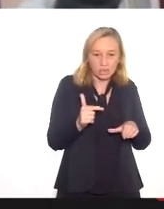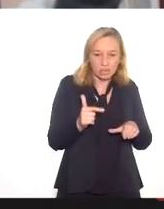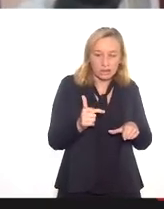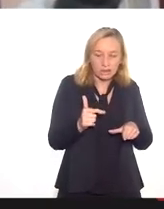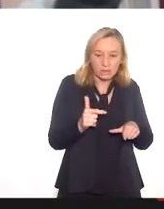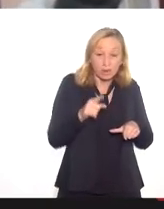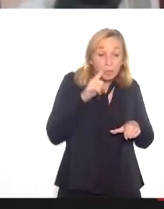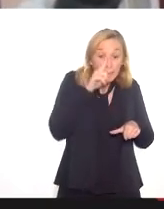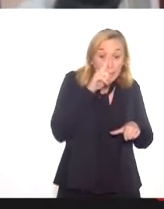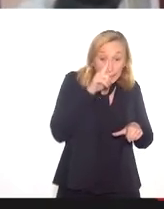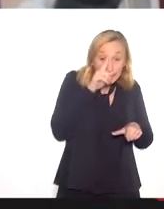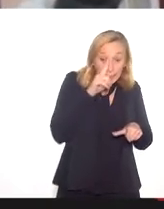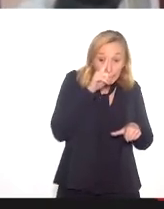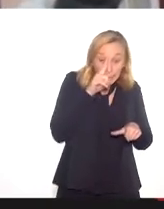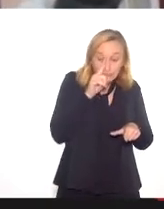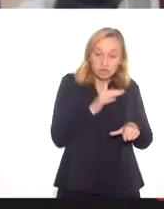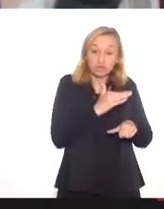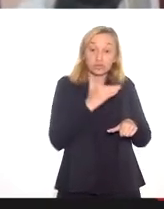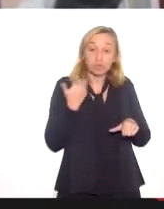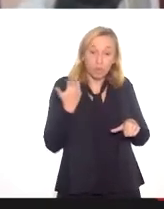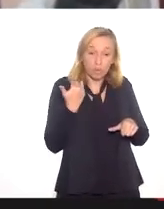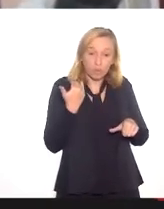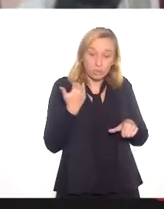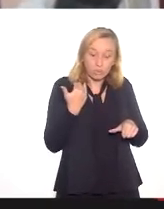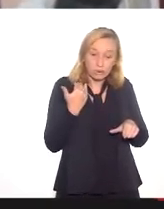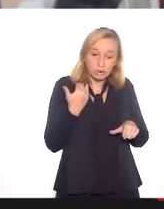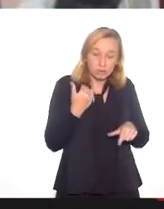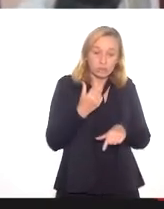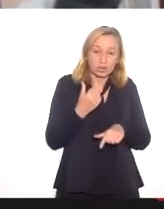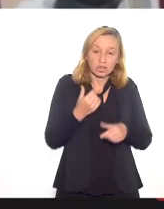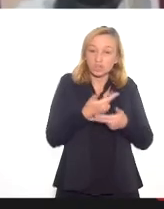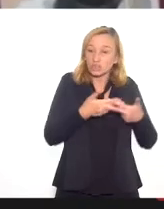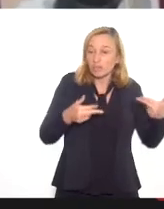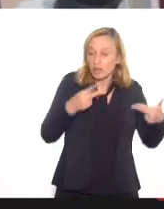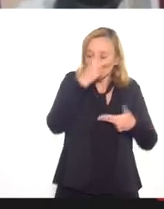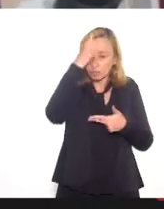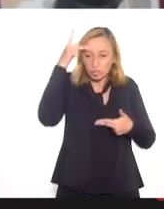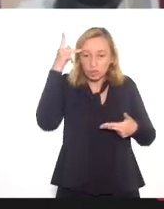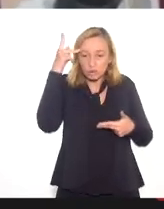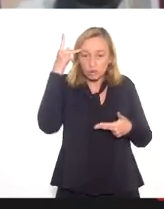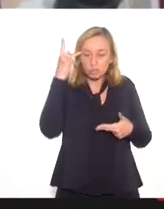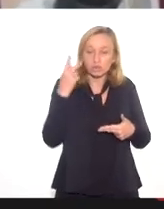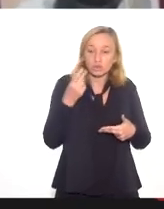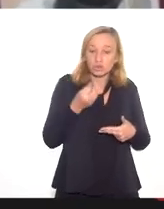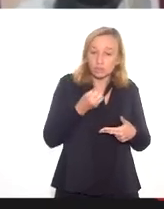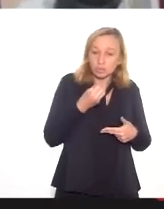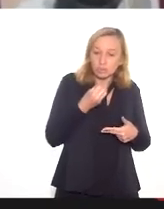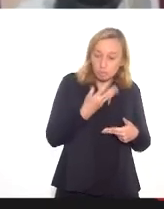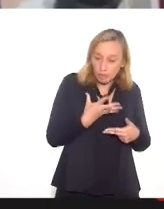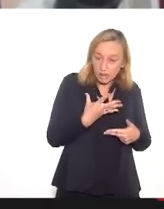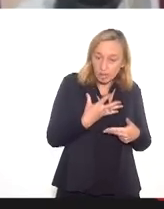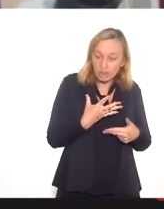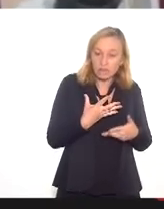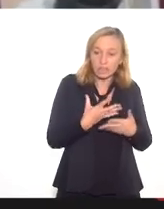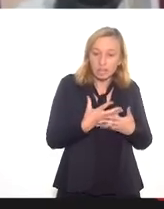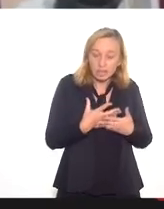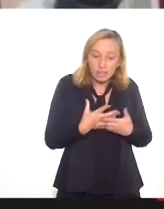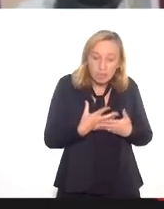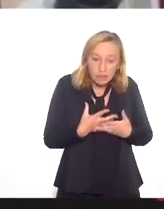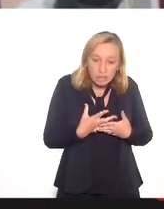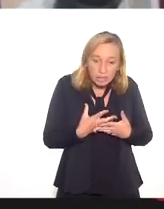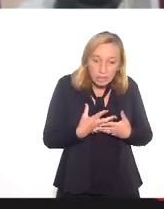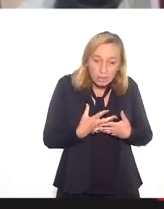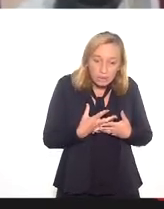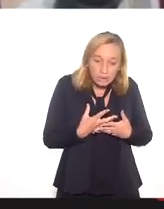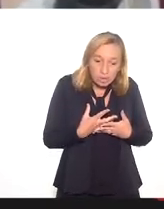risco de morte e de ferimento de tantas pessoas, com tirão até dentro de um